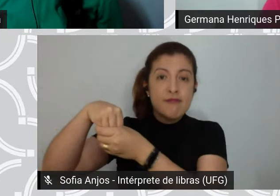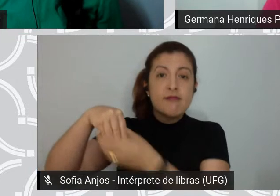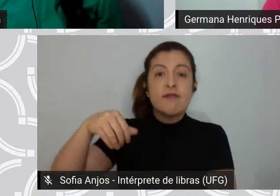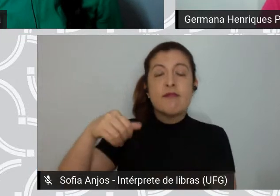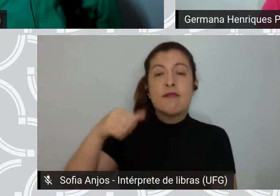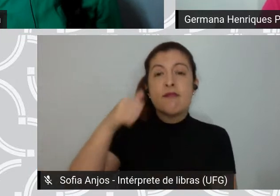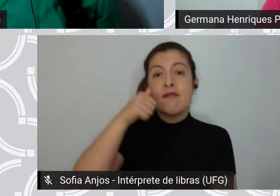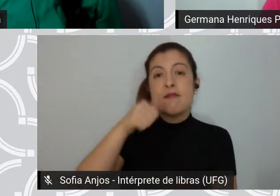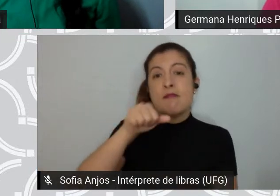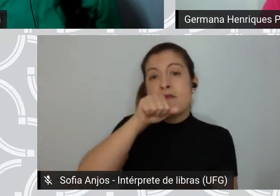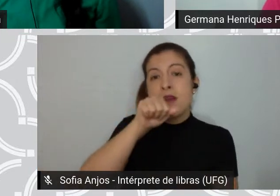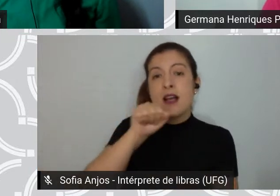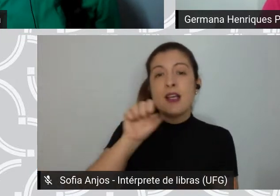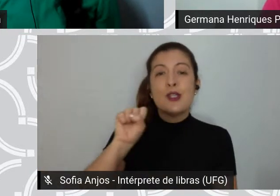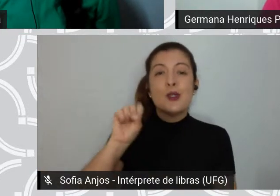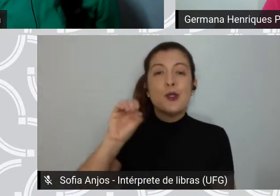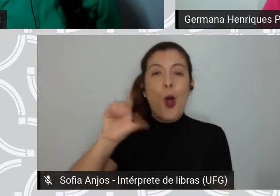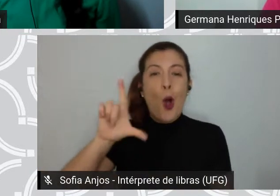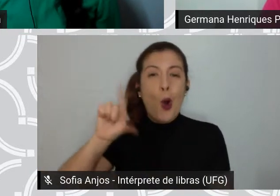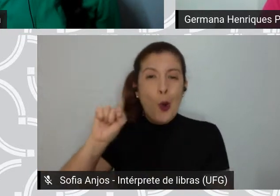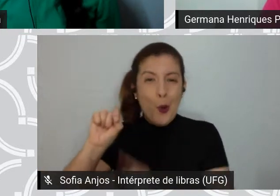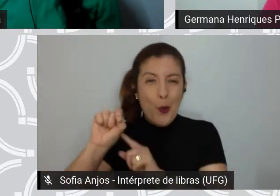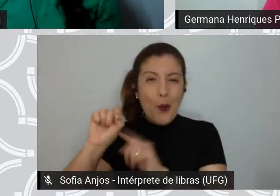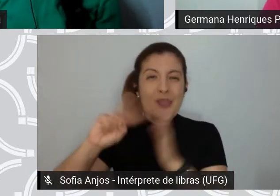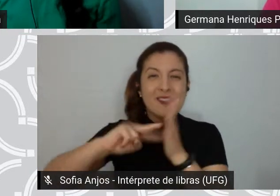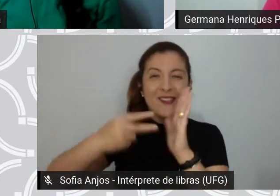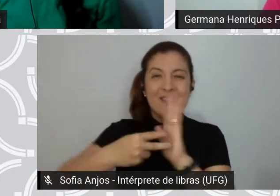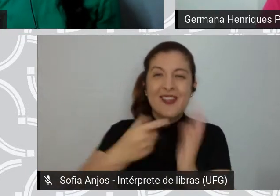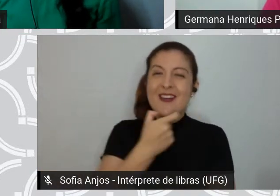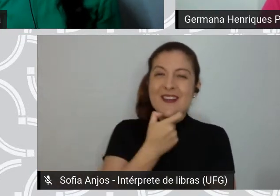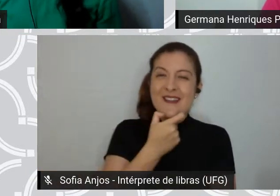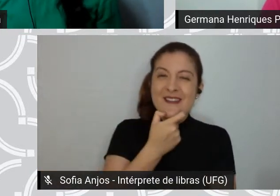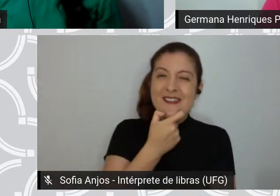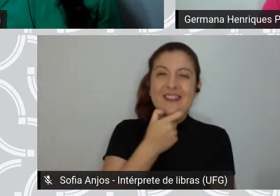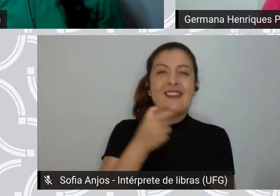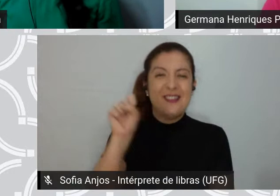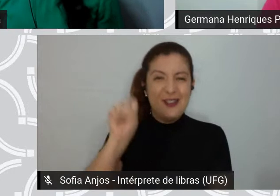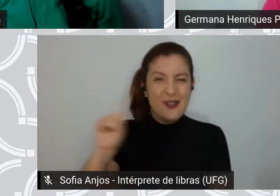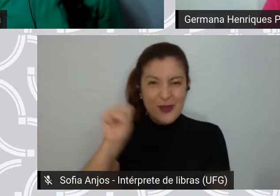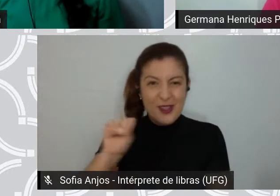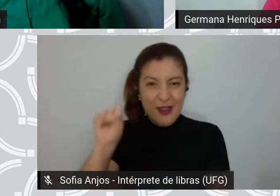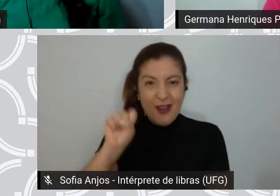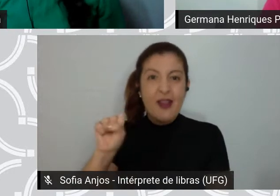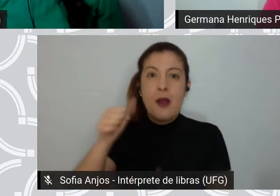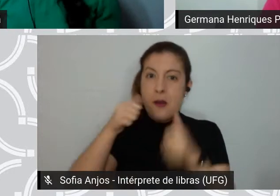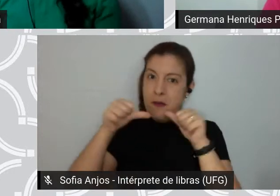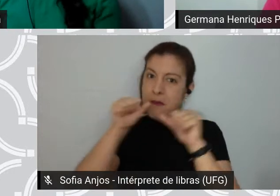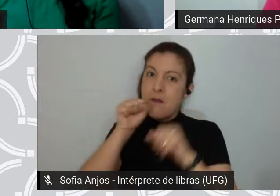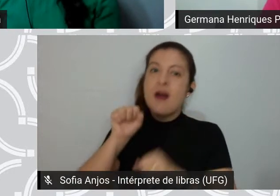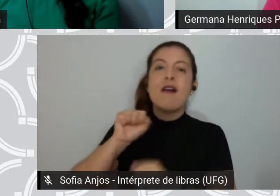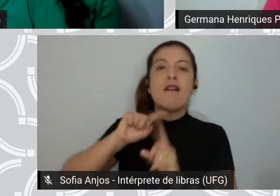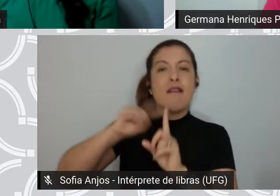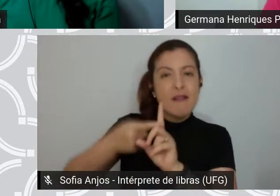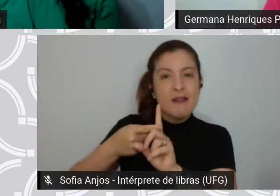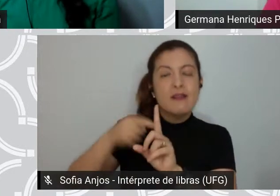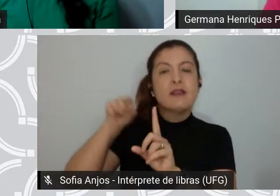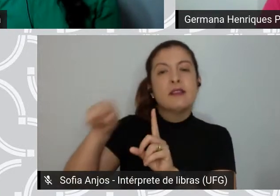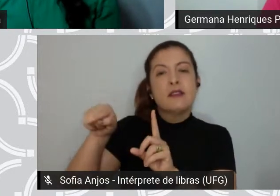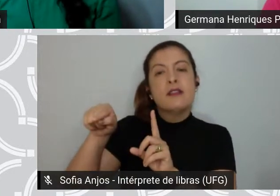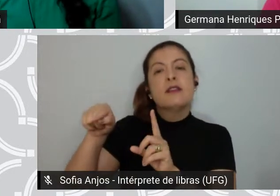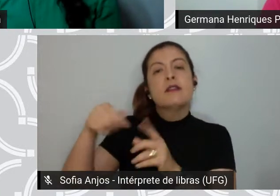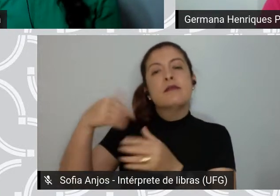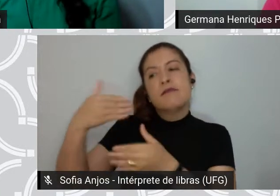filhos, e com todas essas questões que tem aí no destino da mulher negra,